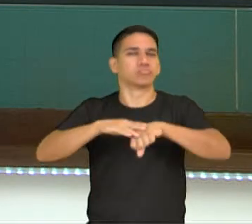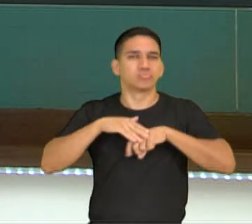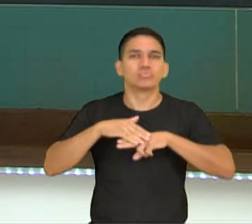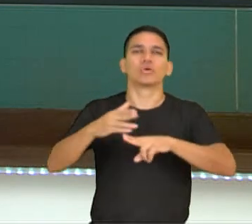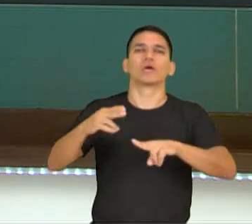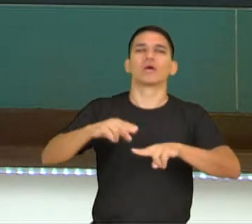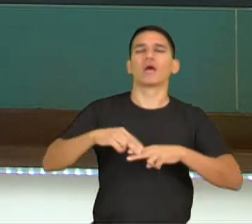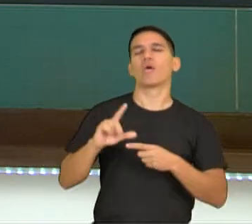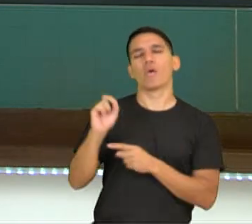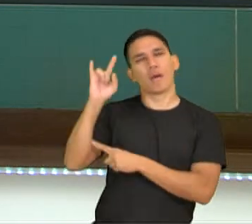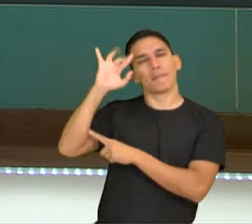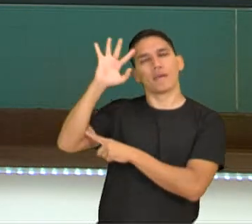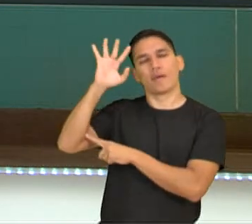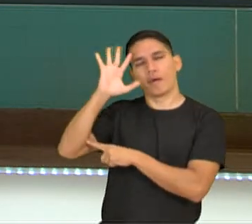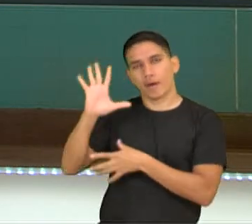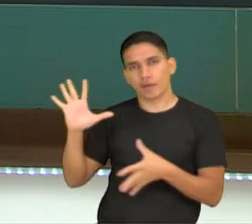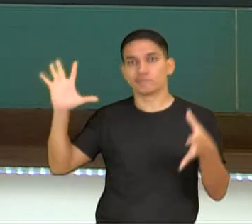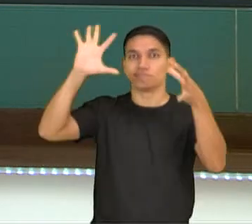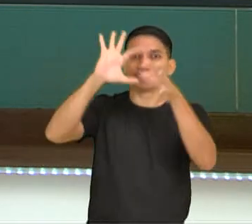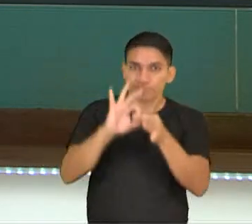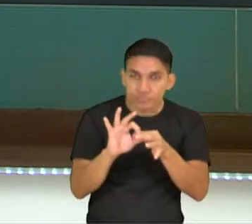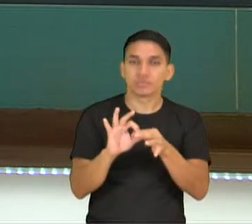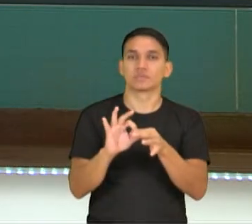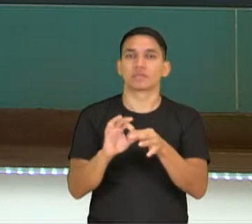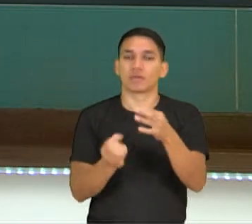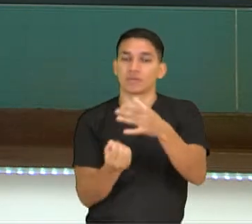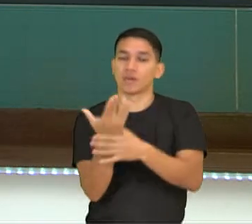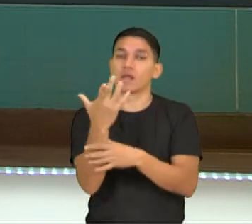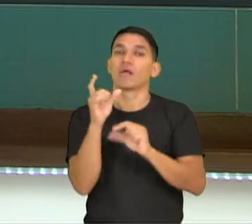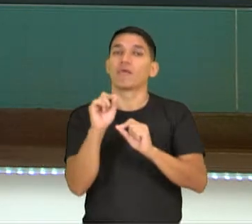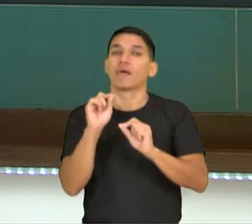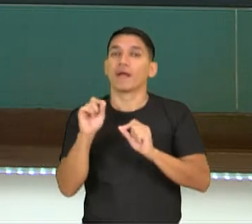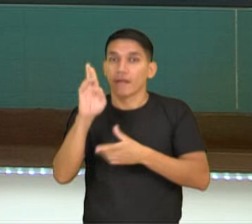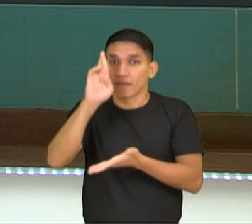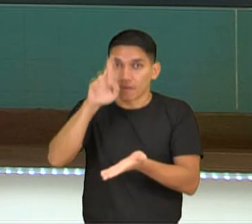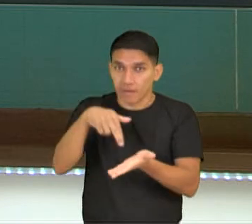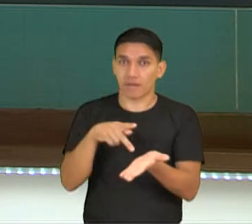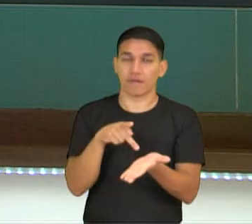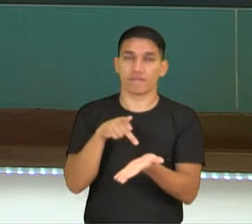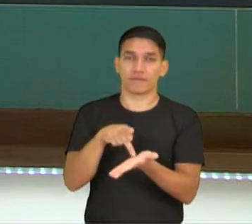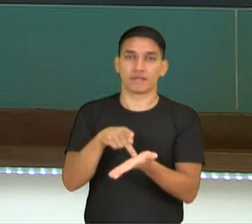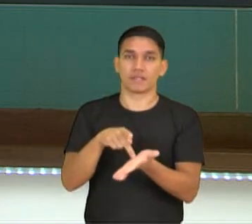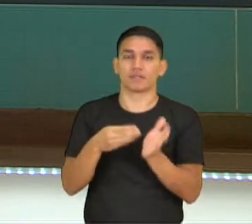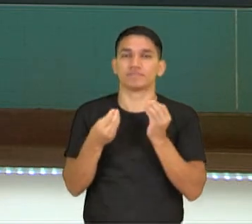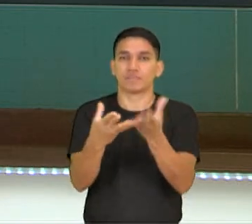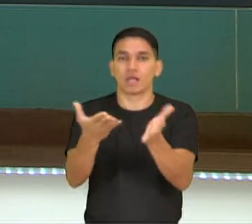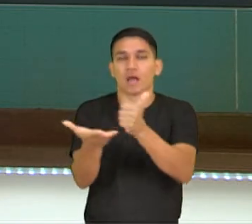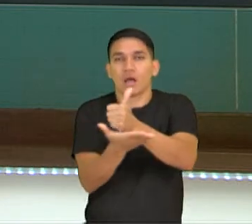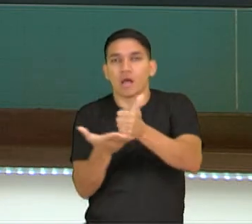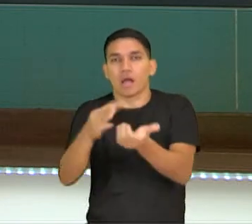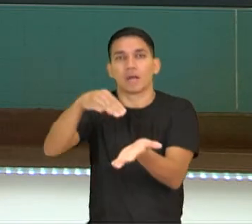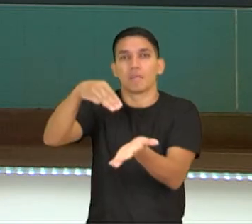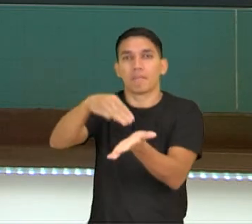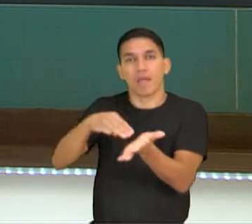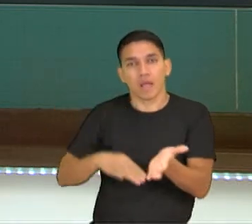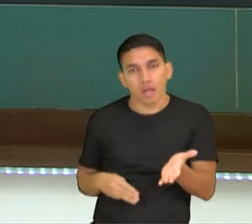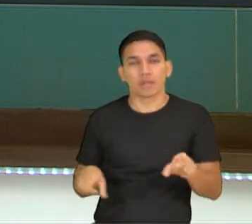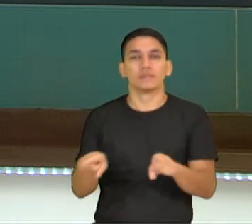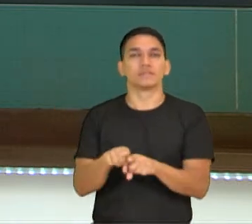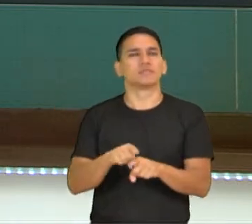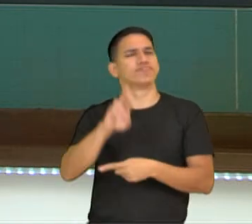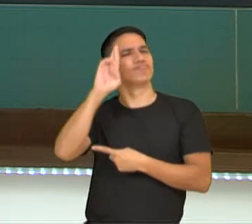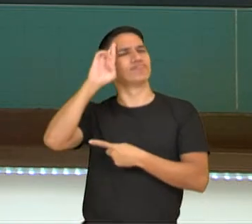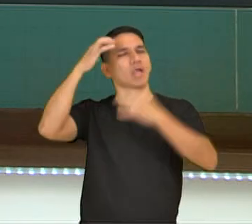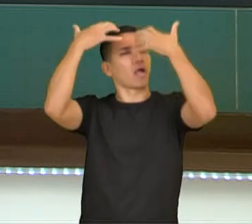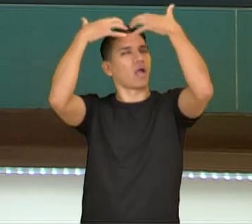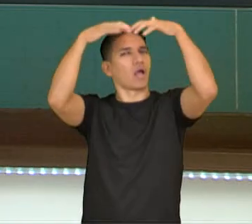esse intuito de realmente dar bases metodológicas, racionais para o pensamento cristão.